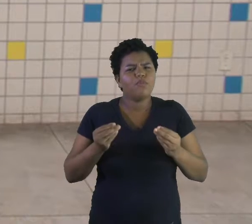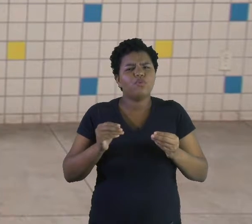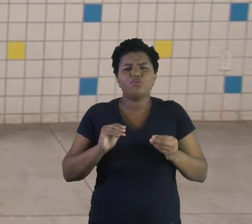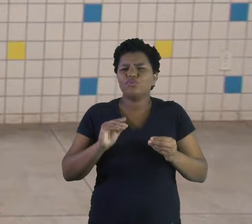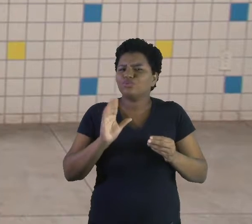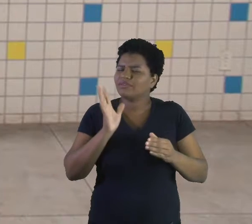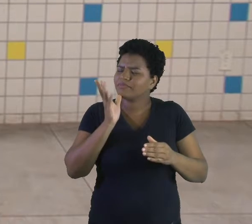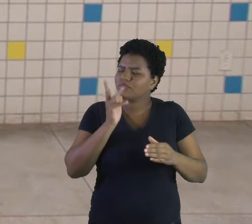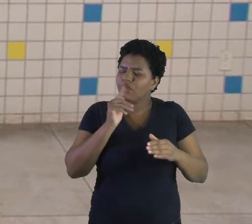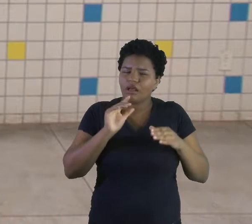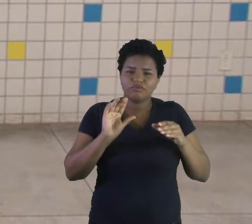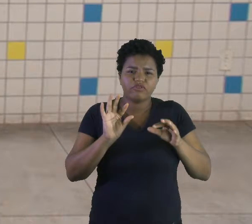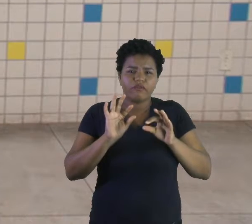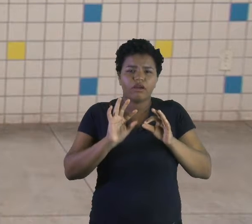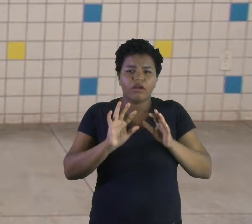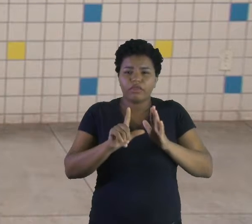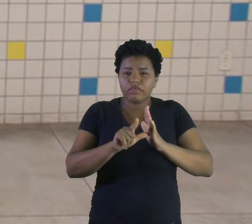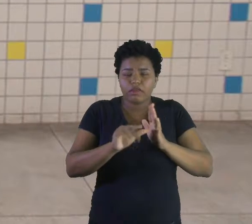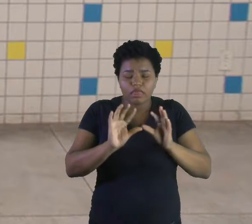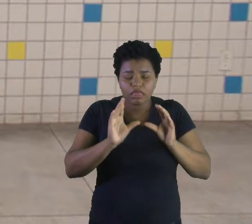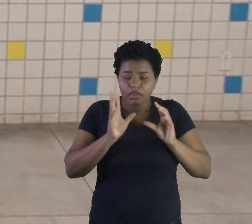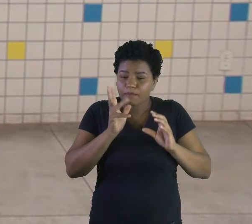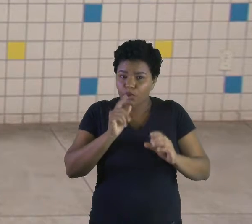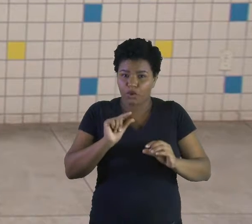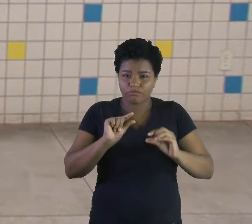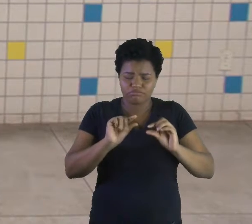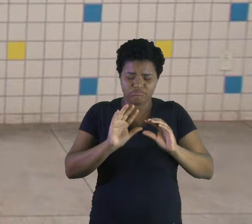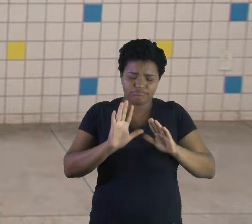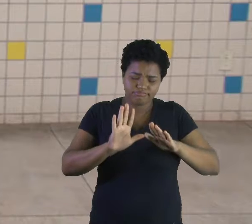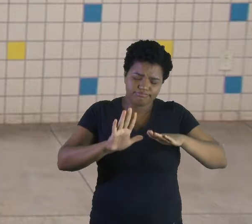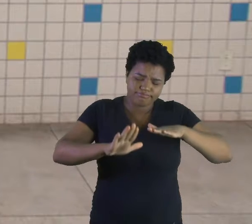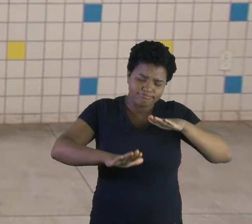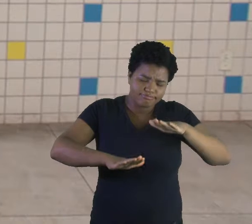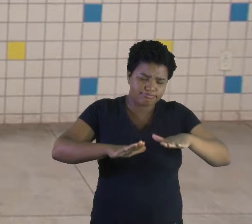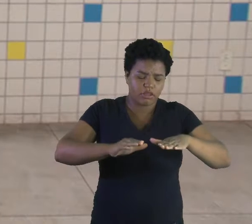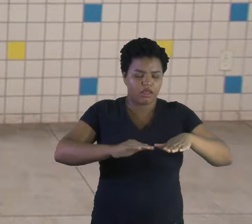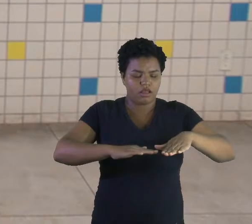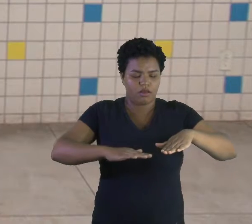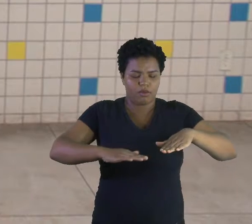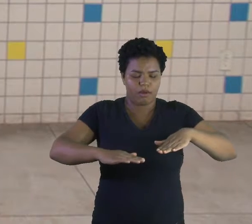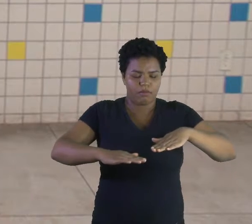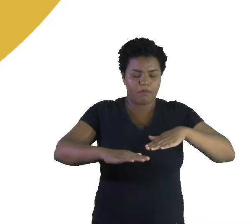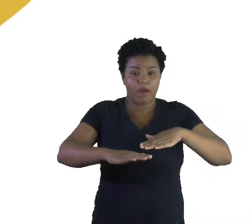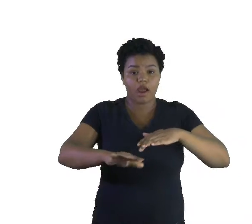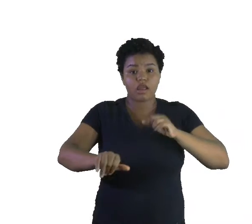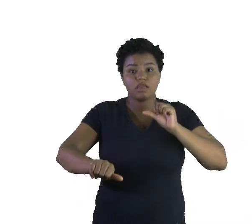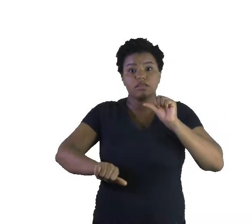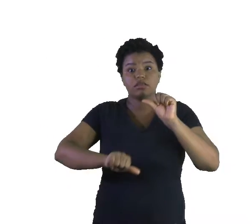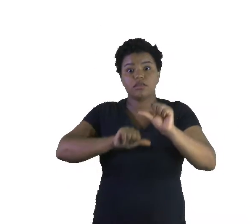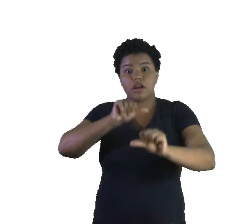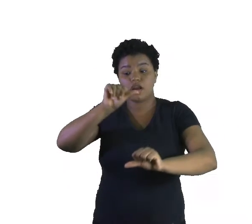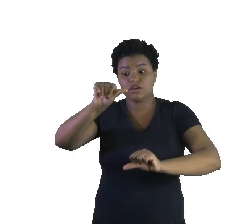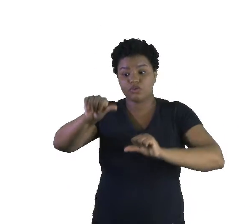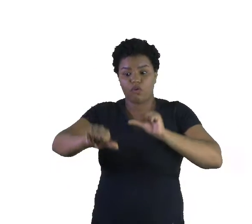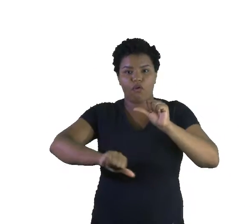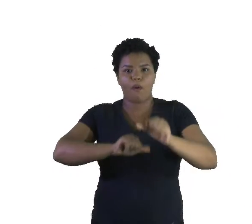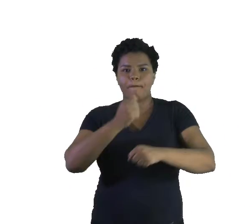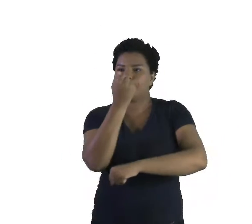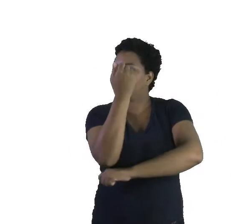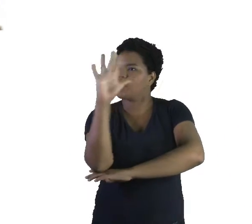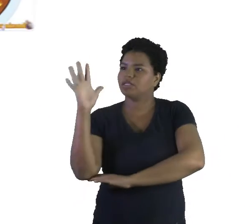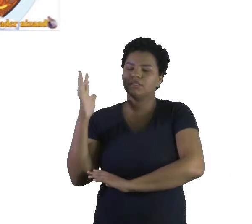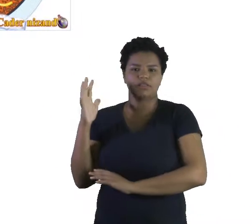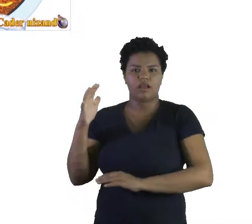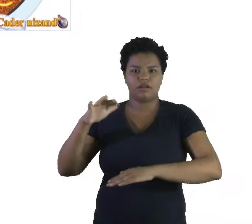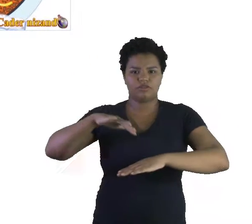dinâmica interna da Terra influencia e transforma as paisagens superficiais. Vocês podem observar aí na tela